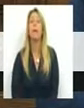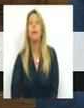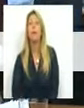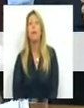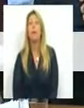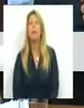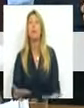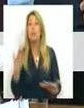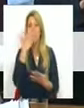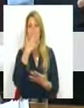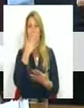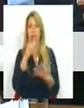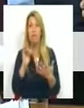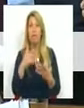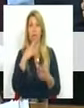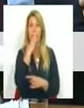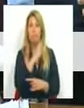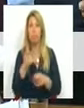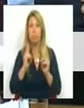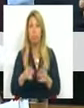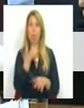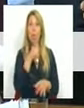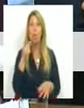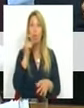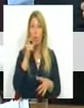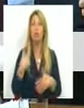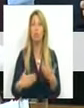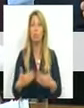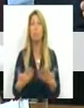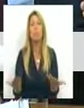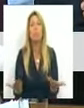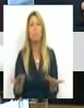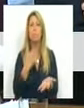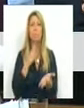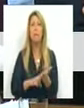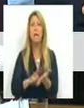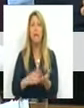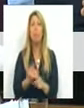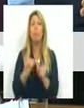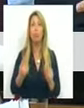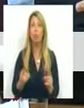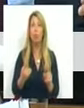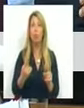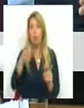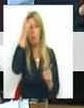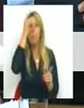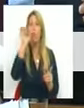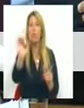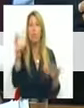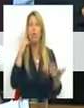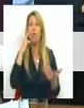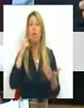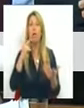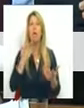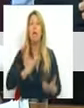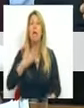Se foram incorporados ou se foram sendo implementados esses compromissos, quais são as razões de fundo, na vossa percepção, das objeções levantadas